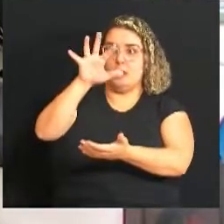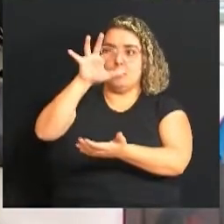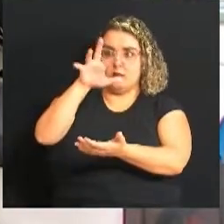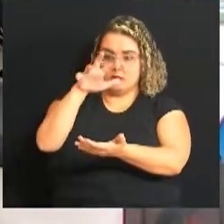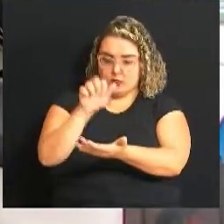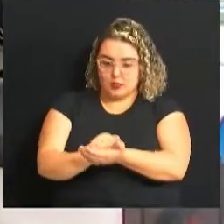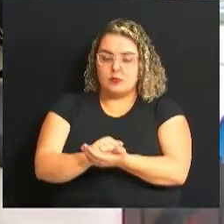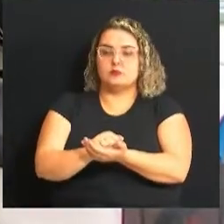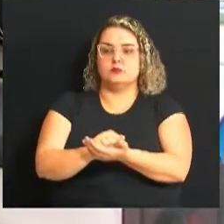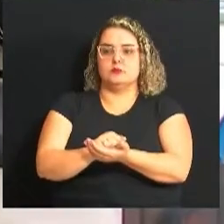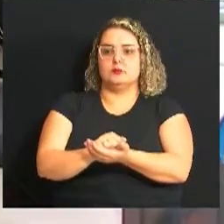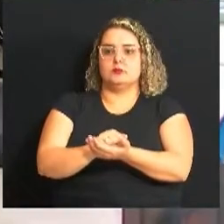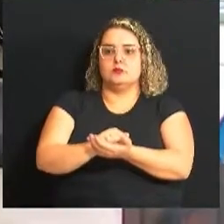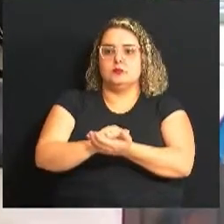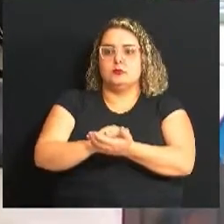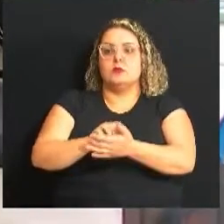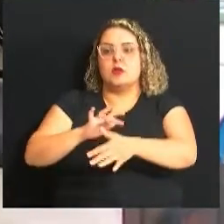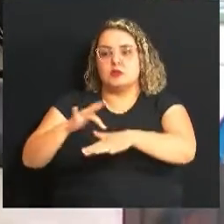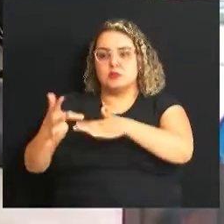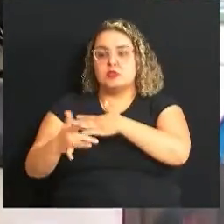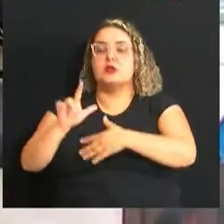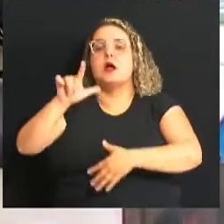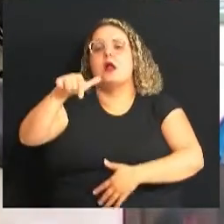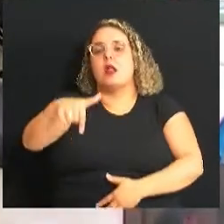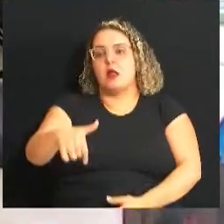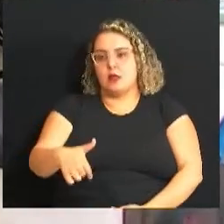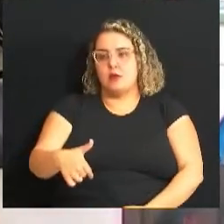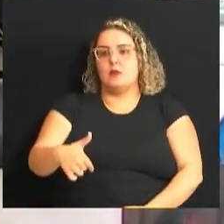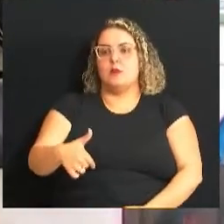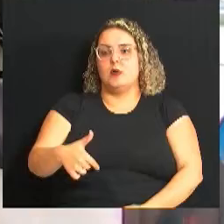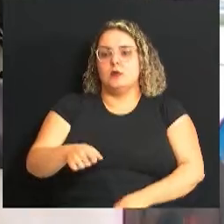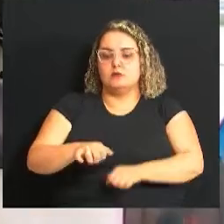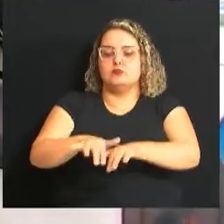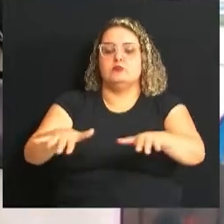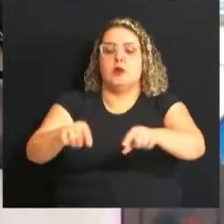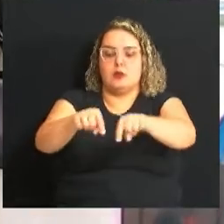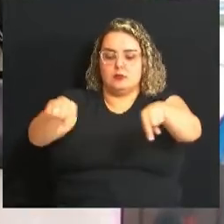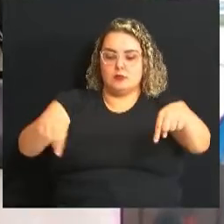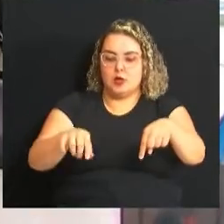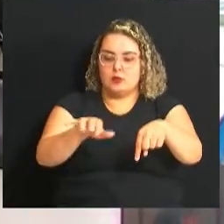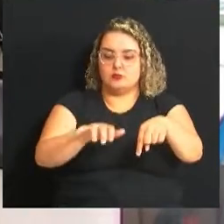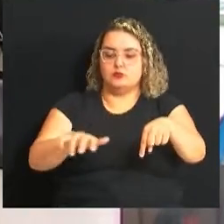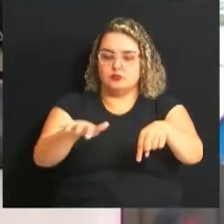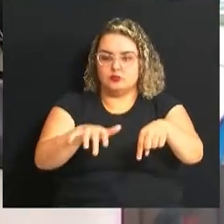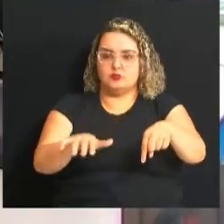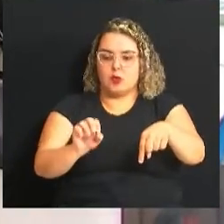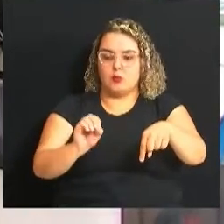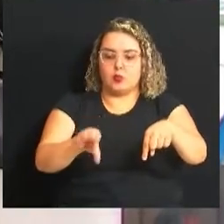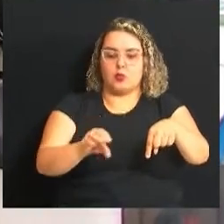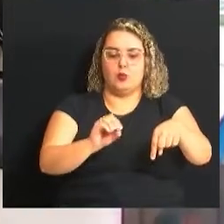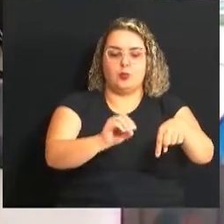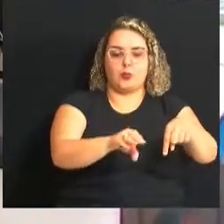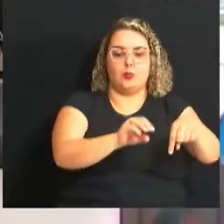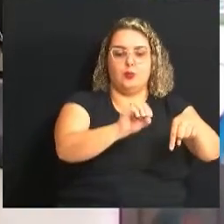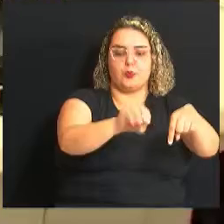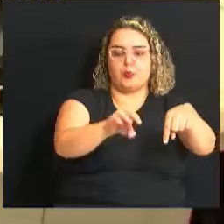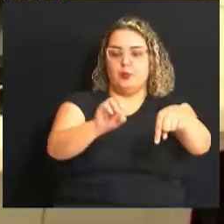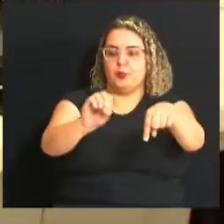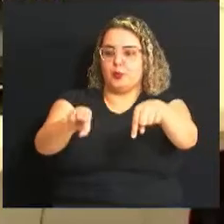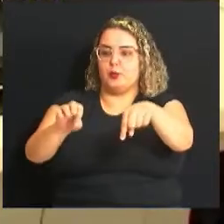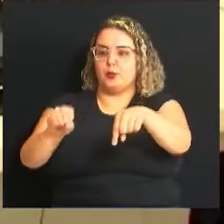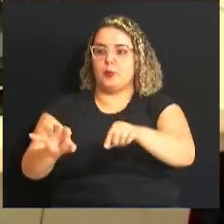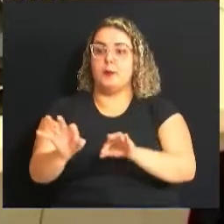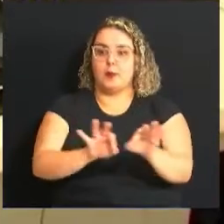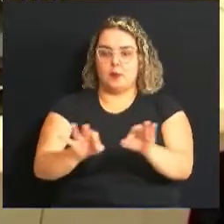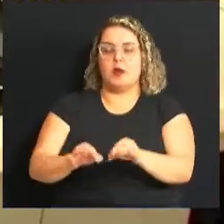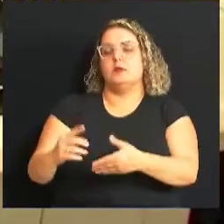nas mídias. Posteriormente, a gente insemina esses dados nas urnas eletrônicas para prepará-las para a sessão.